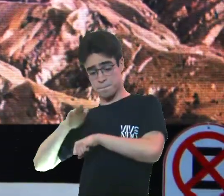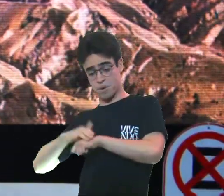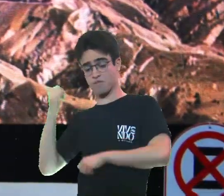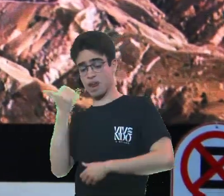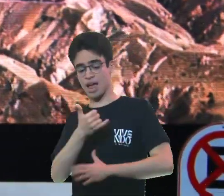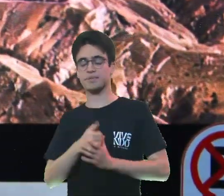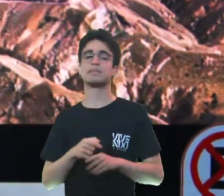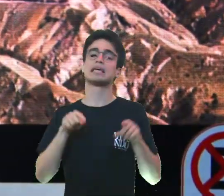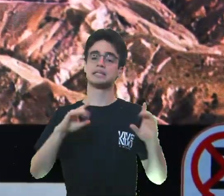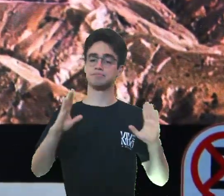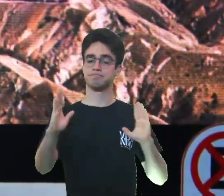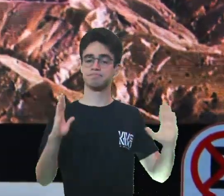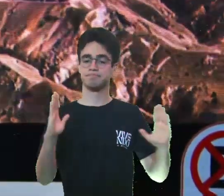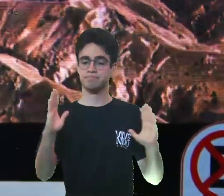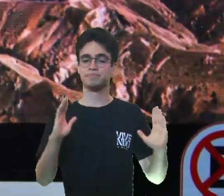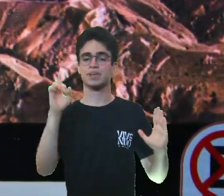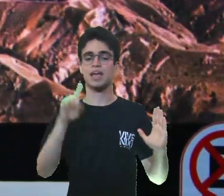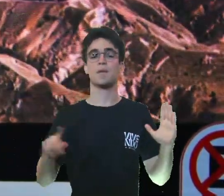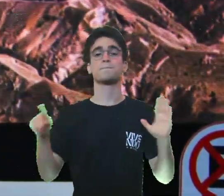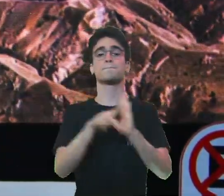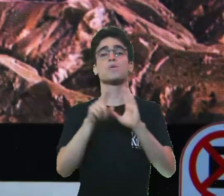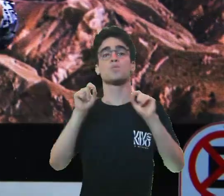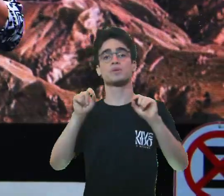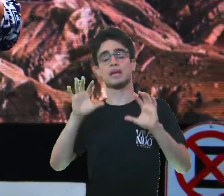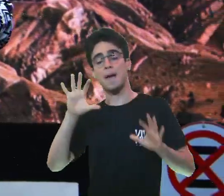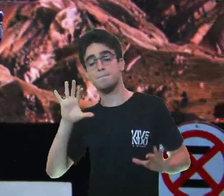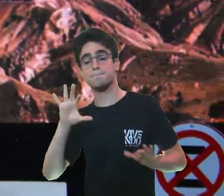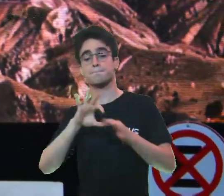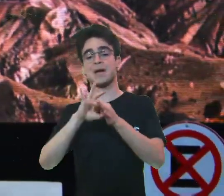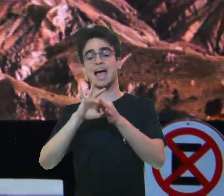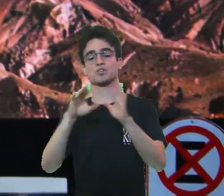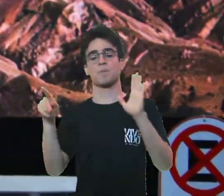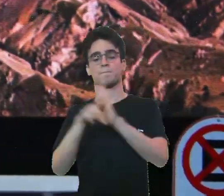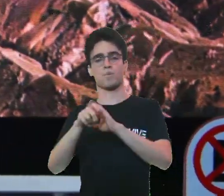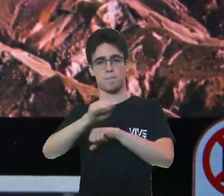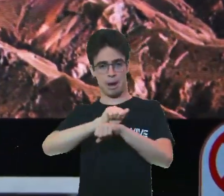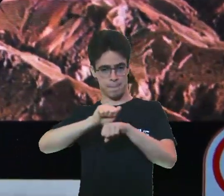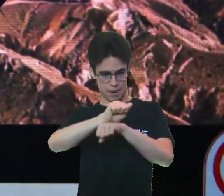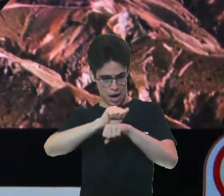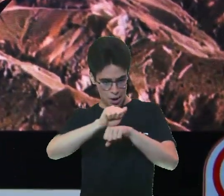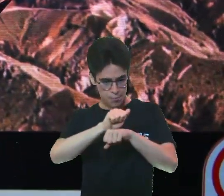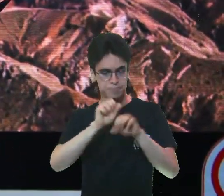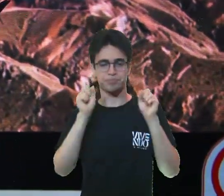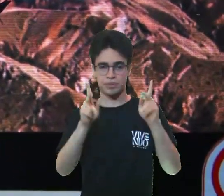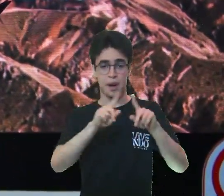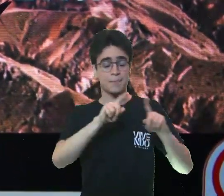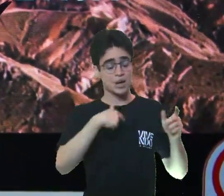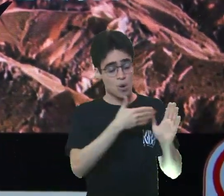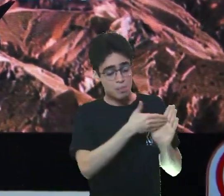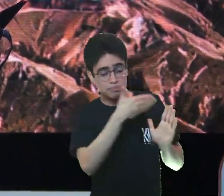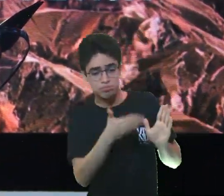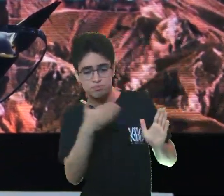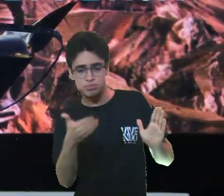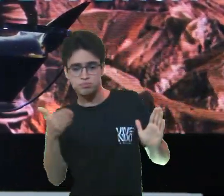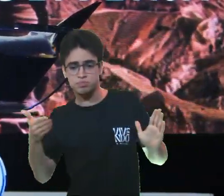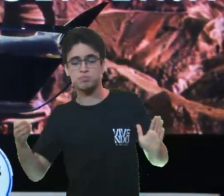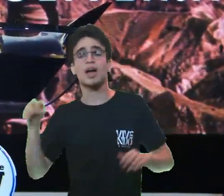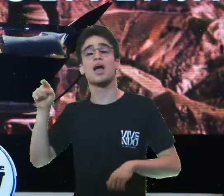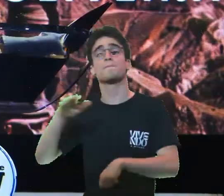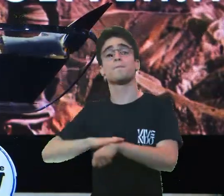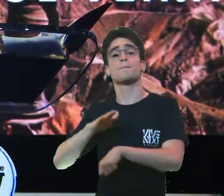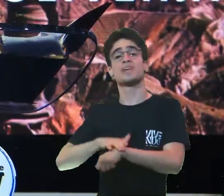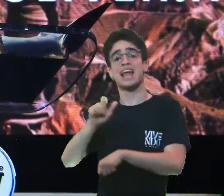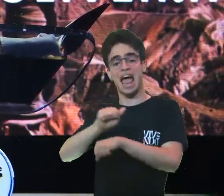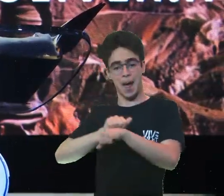Nós chamamos isso de pacto abraâmico. Mas eu quero avançar um pouco no momento em que Abraão